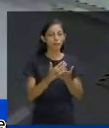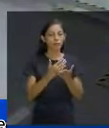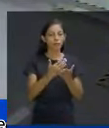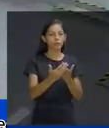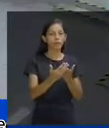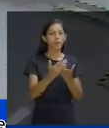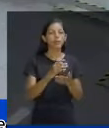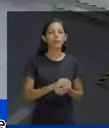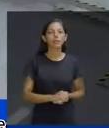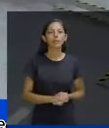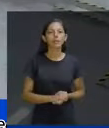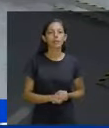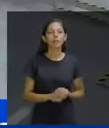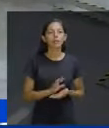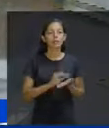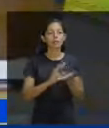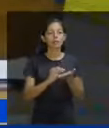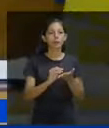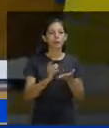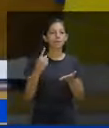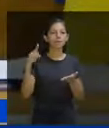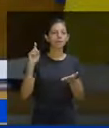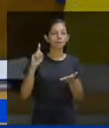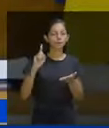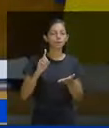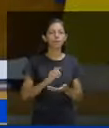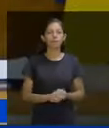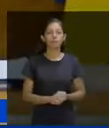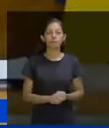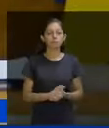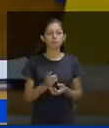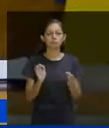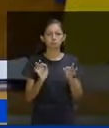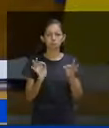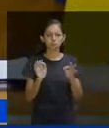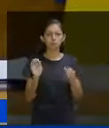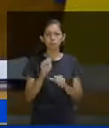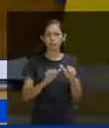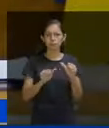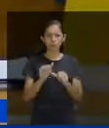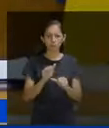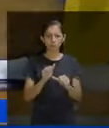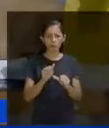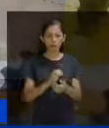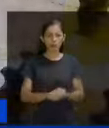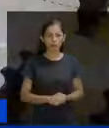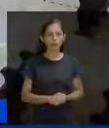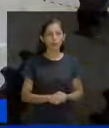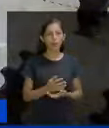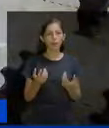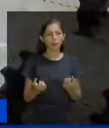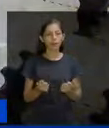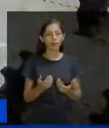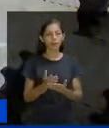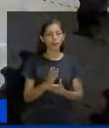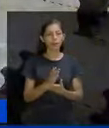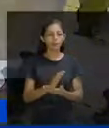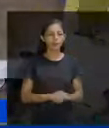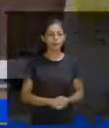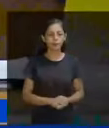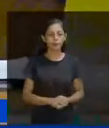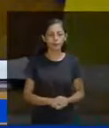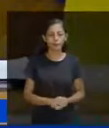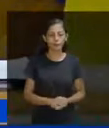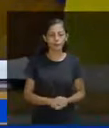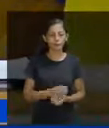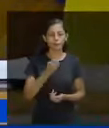Libras com intérprete. Não houver nenhuma alteração, necessidade de alteração, declara a ata aprovada. Ata aprovada.